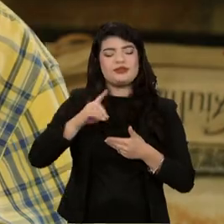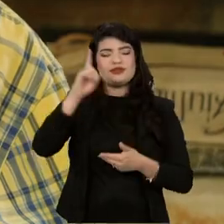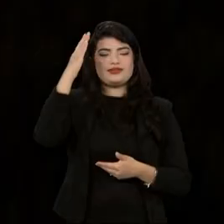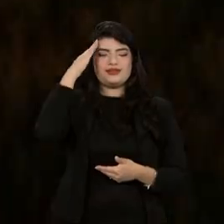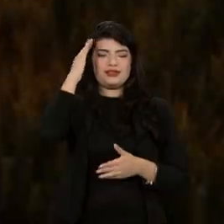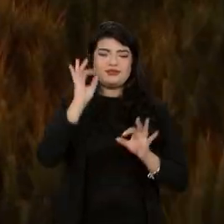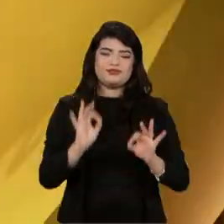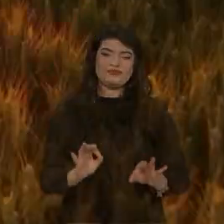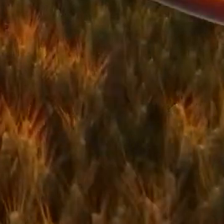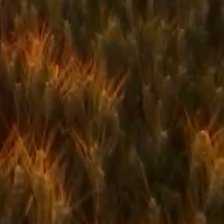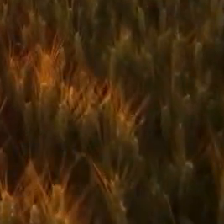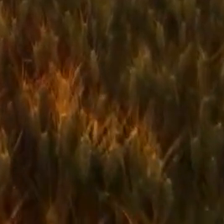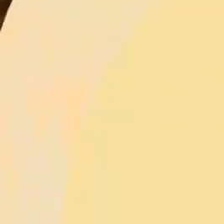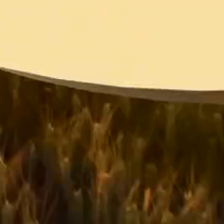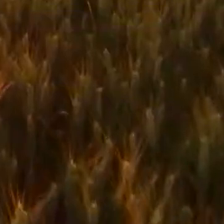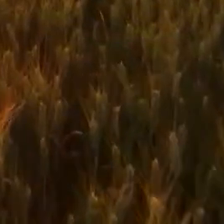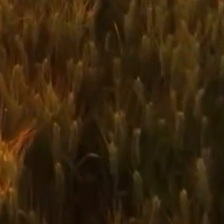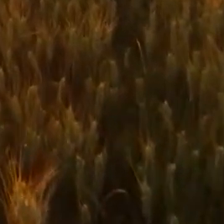faz.